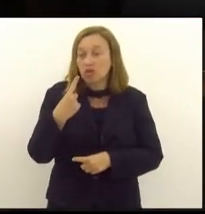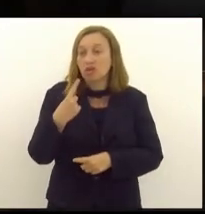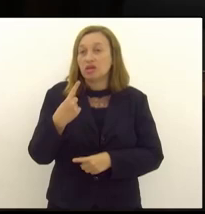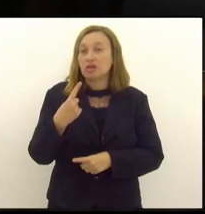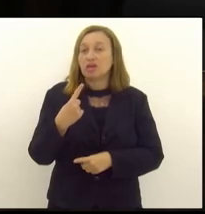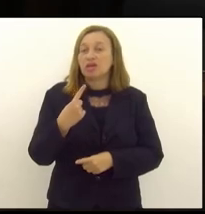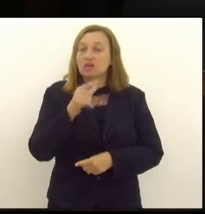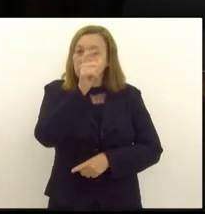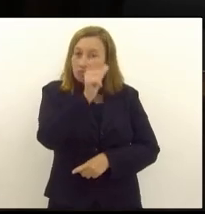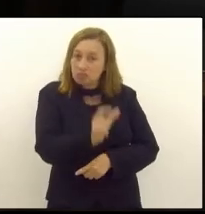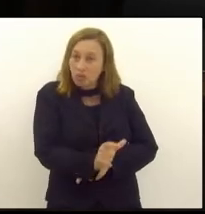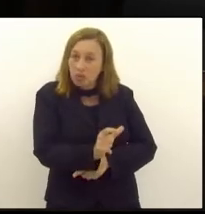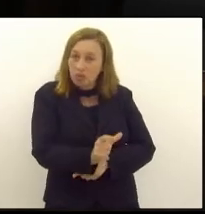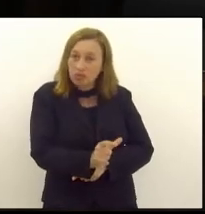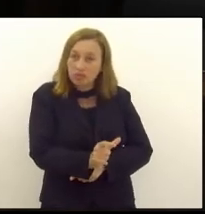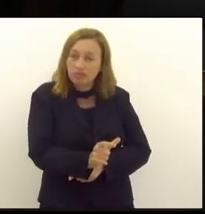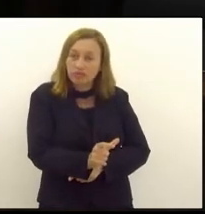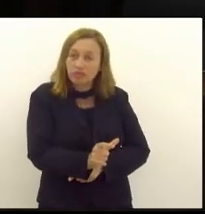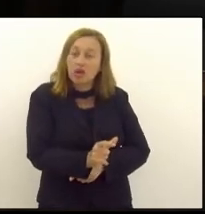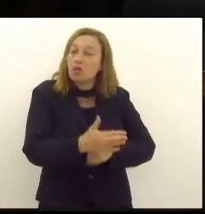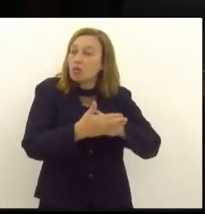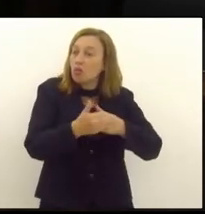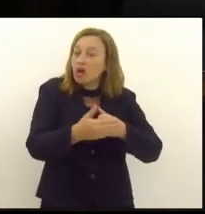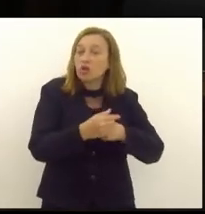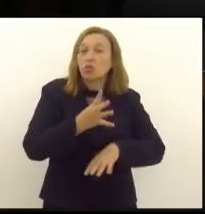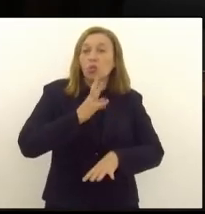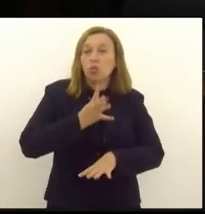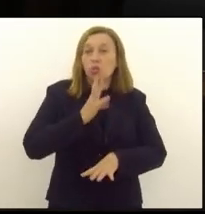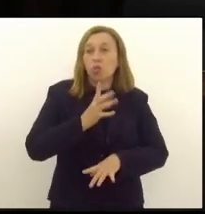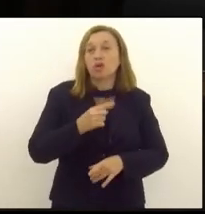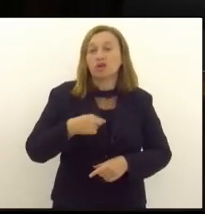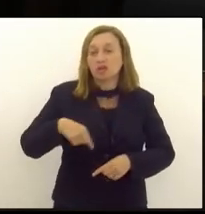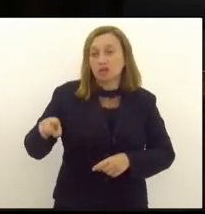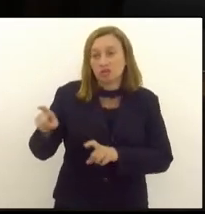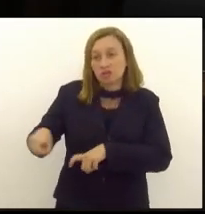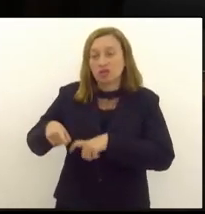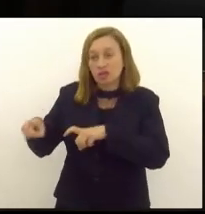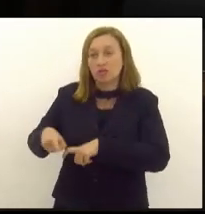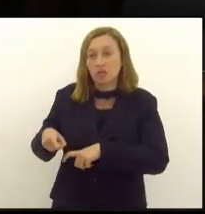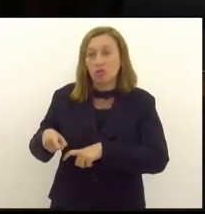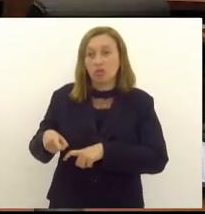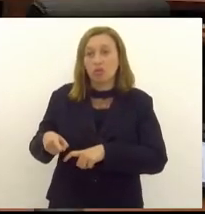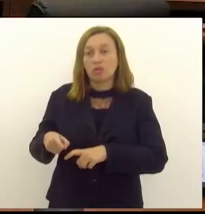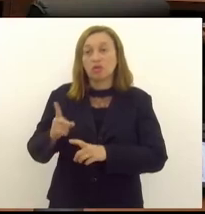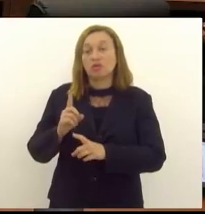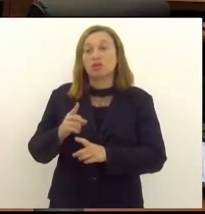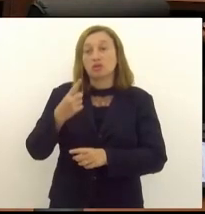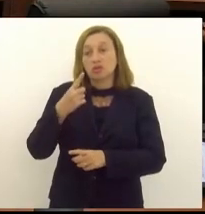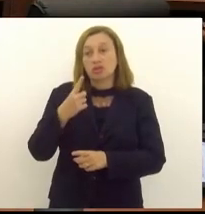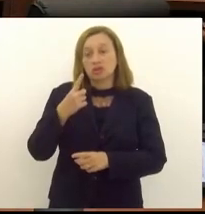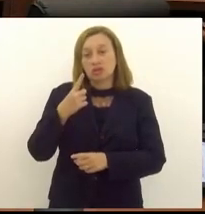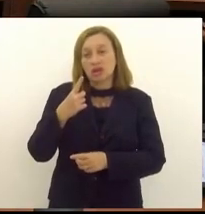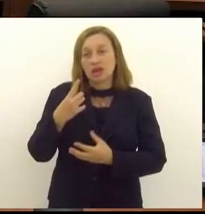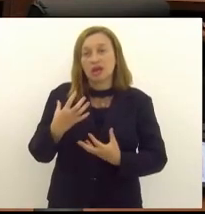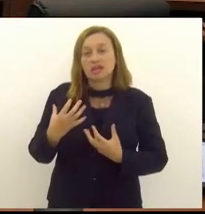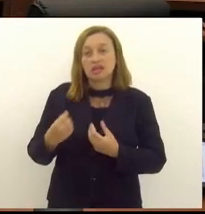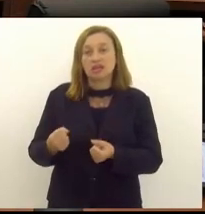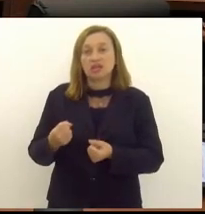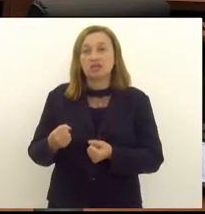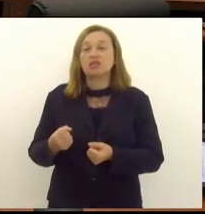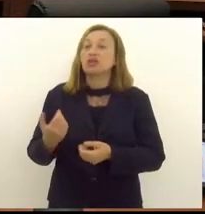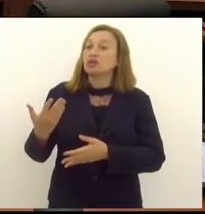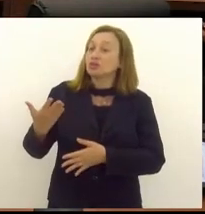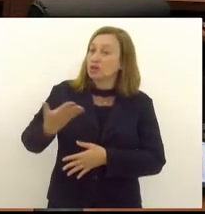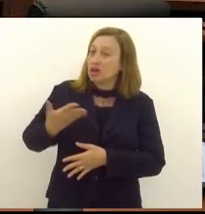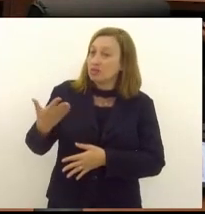senhora, pelo carinho e conhecimento, nós lá do interior levamos muito em conta o que os nossos